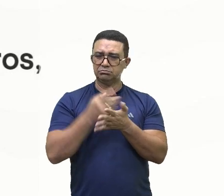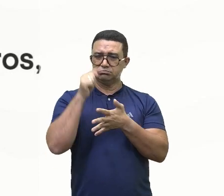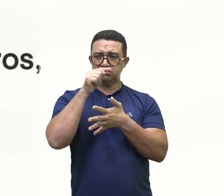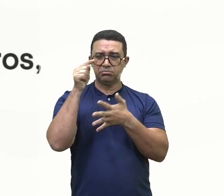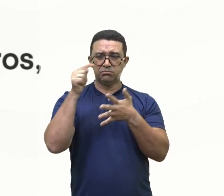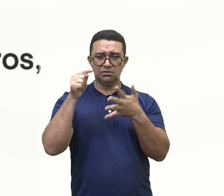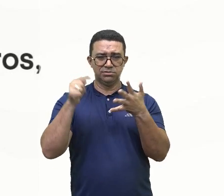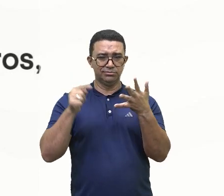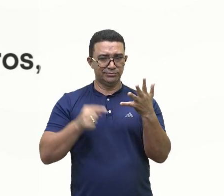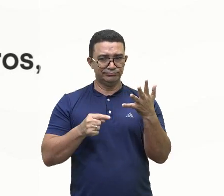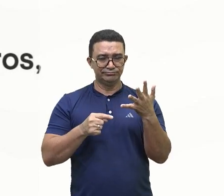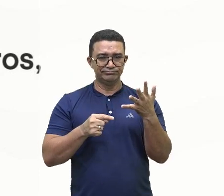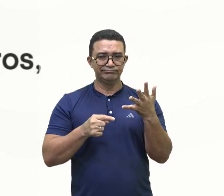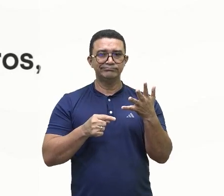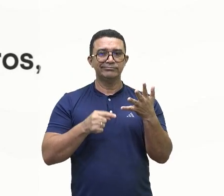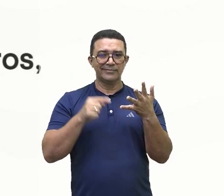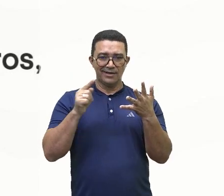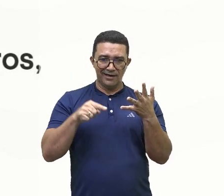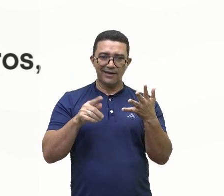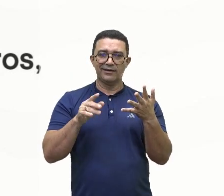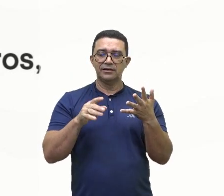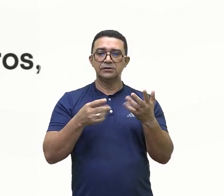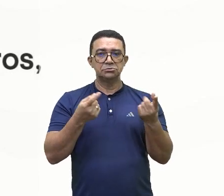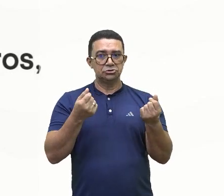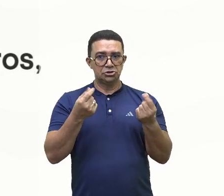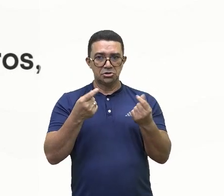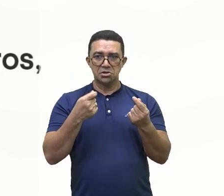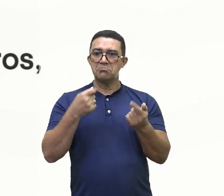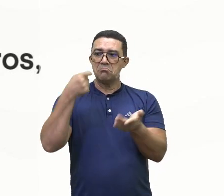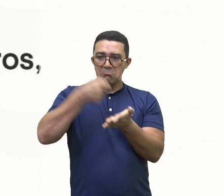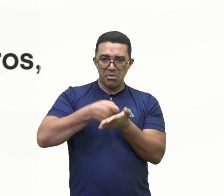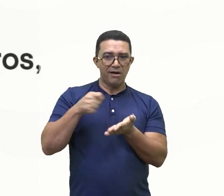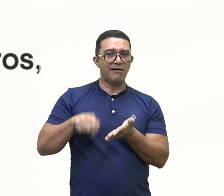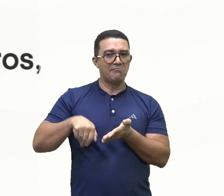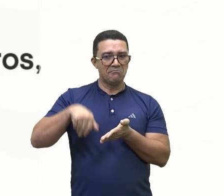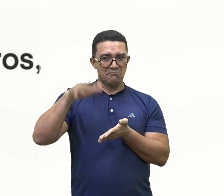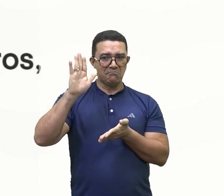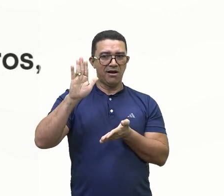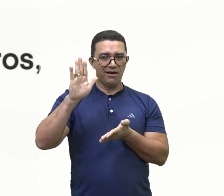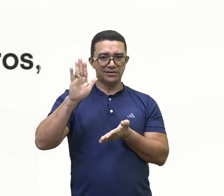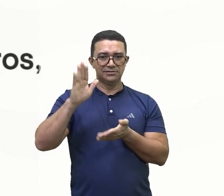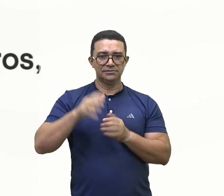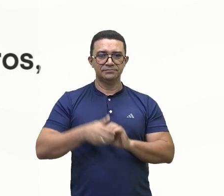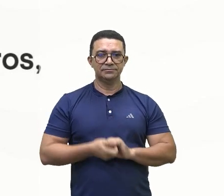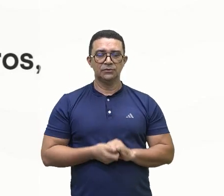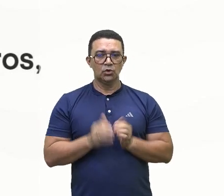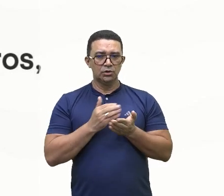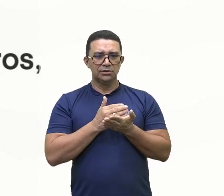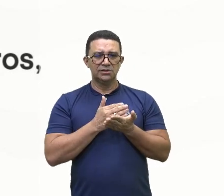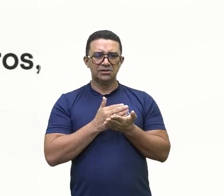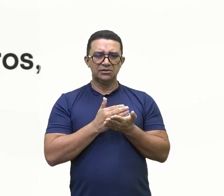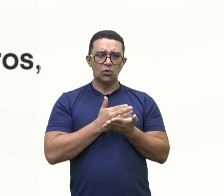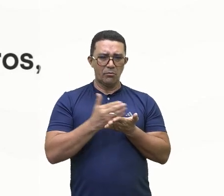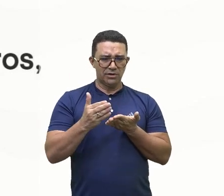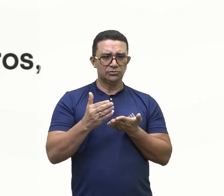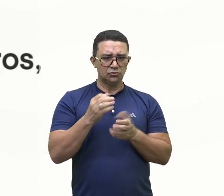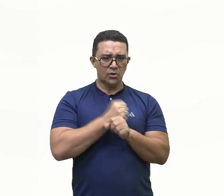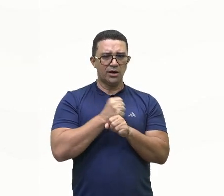isso são valores que a gente paga mais ali de preferência no início do ano.